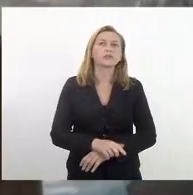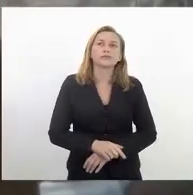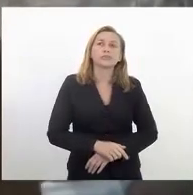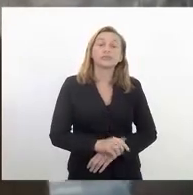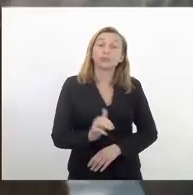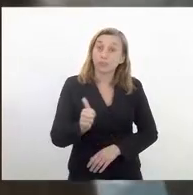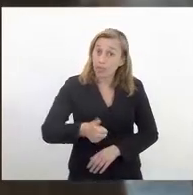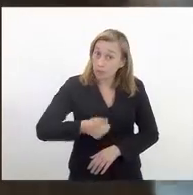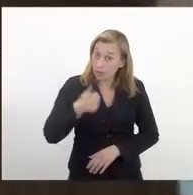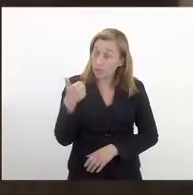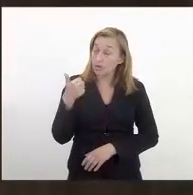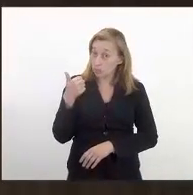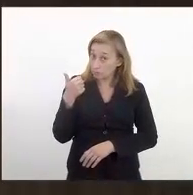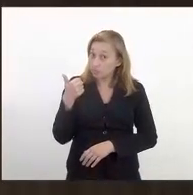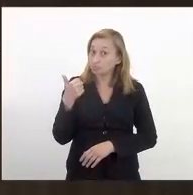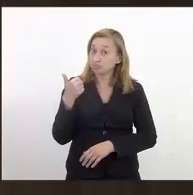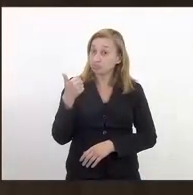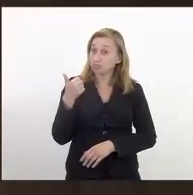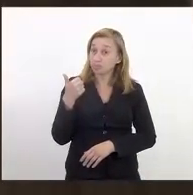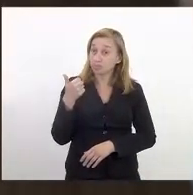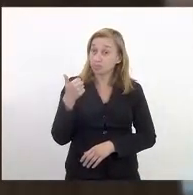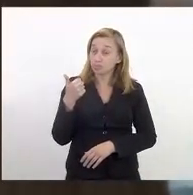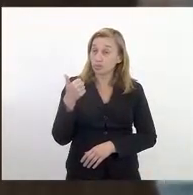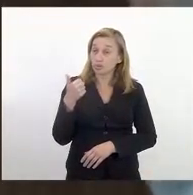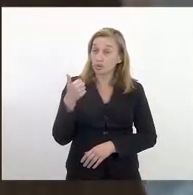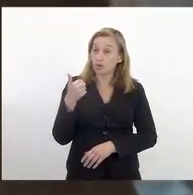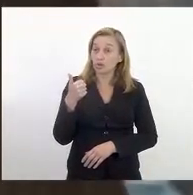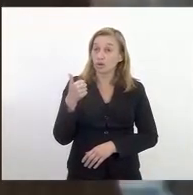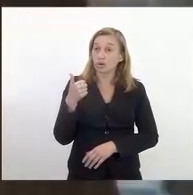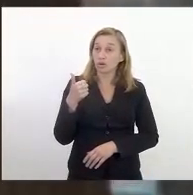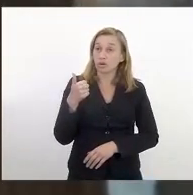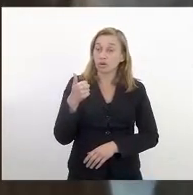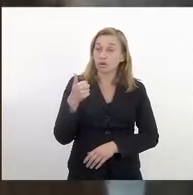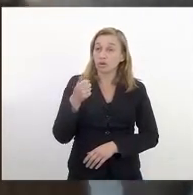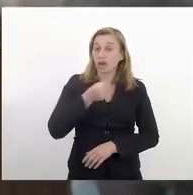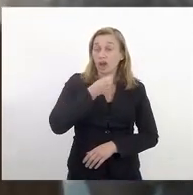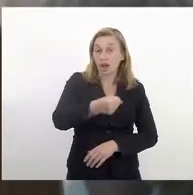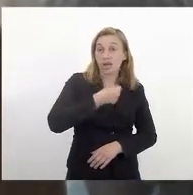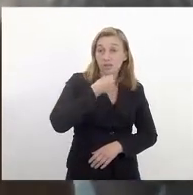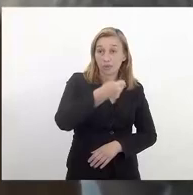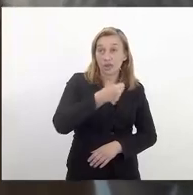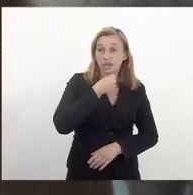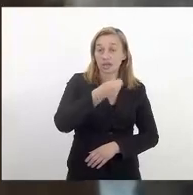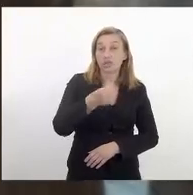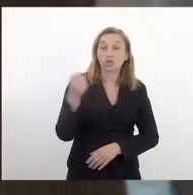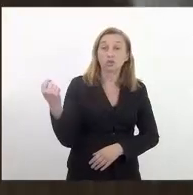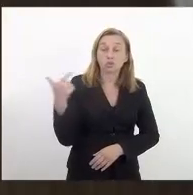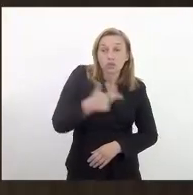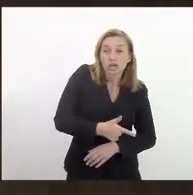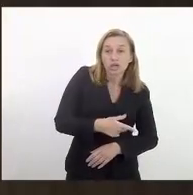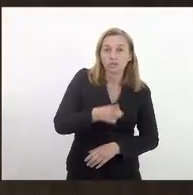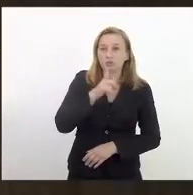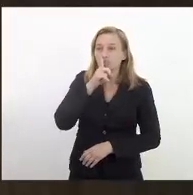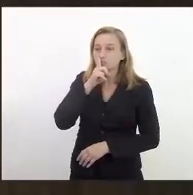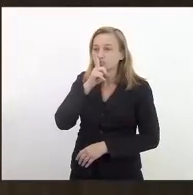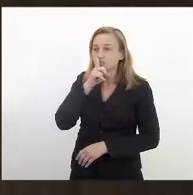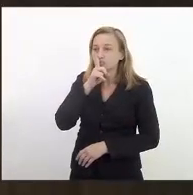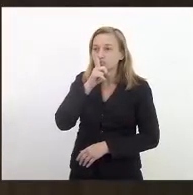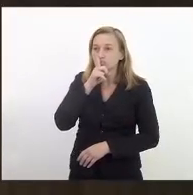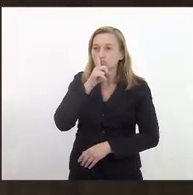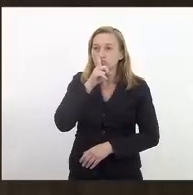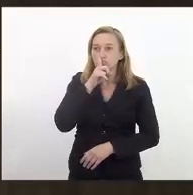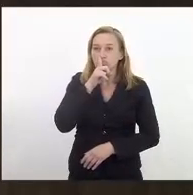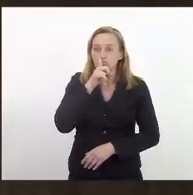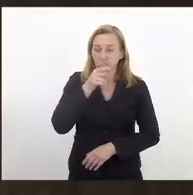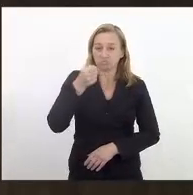e é melhor o alarido da Imprensa do que o silêncio da ditadura portanto